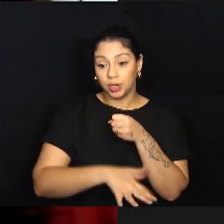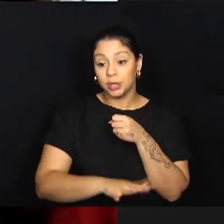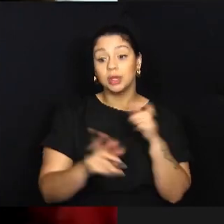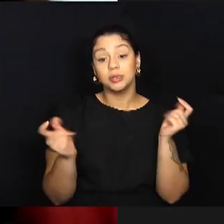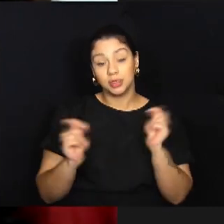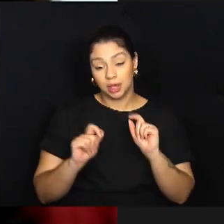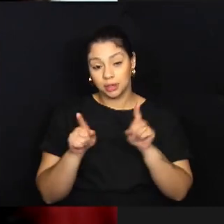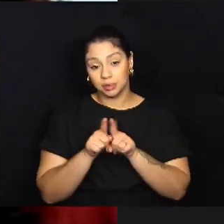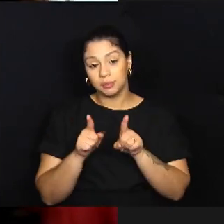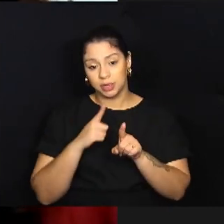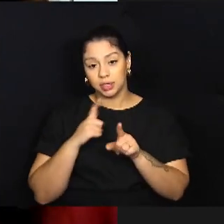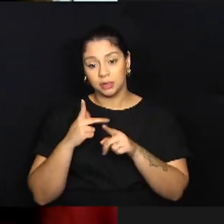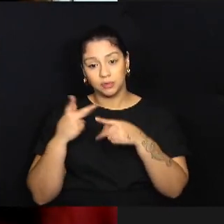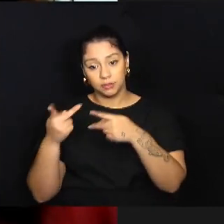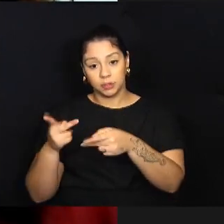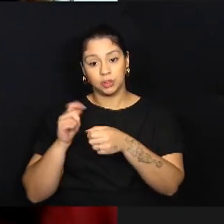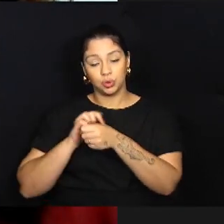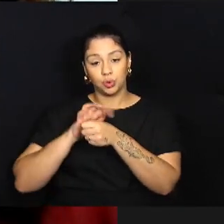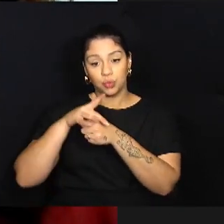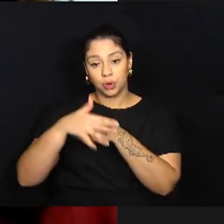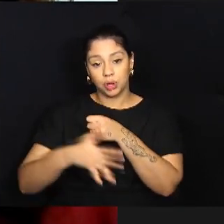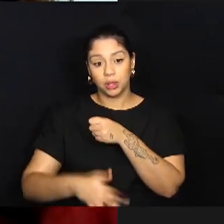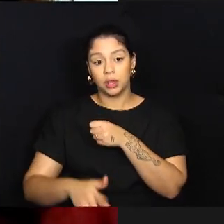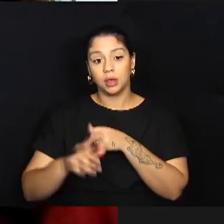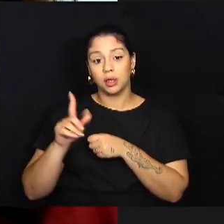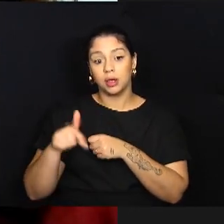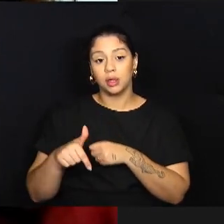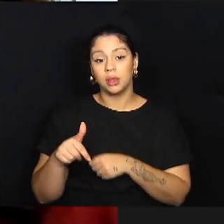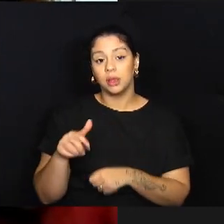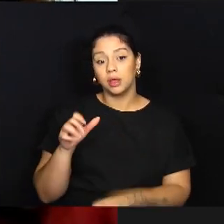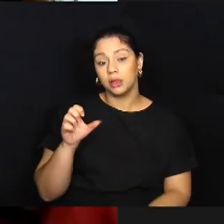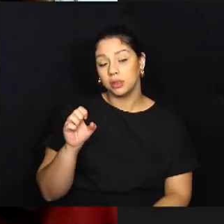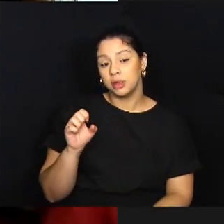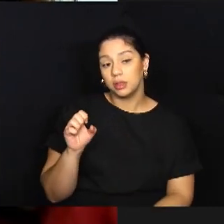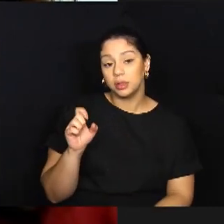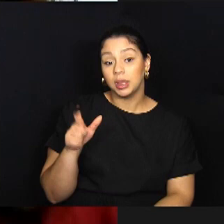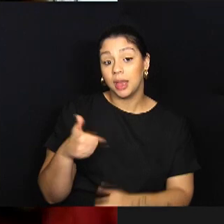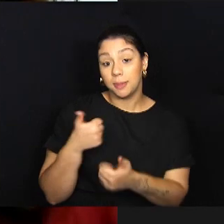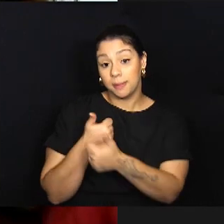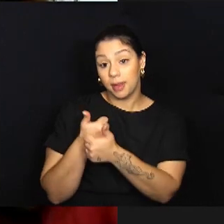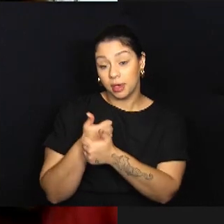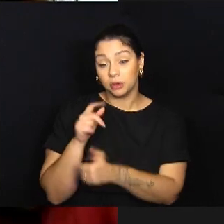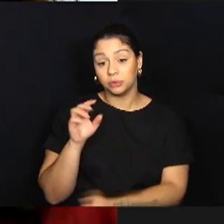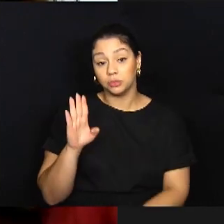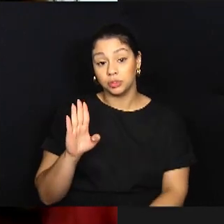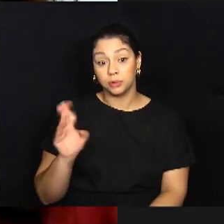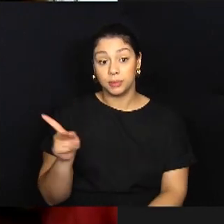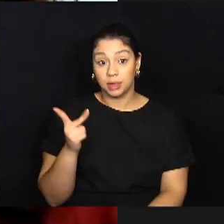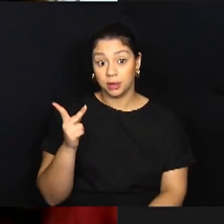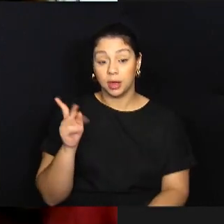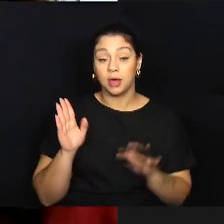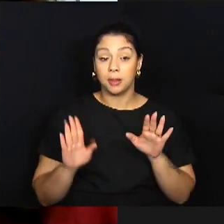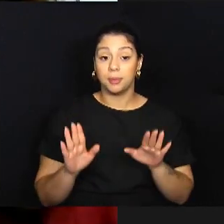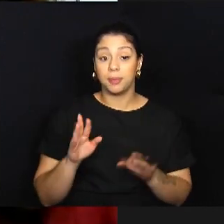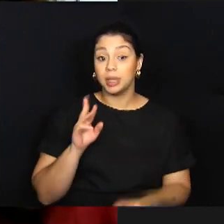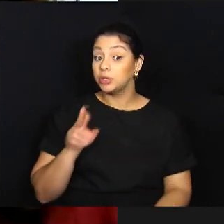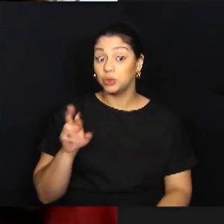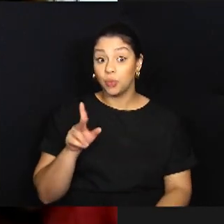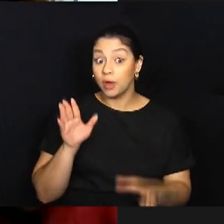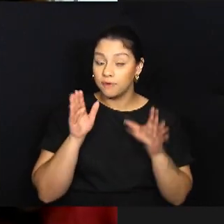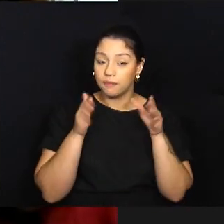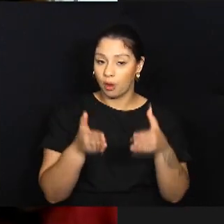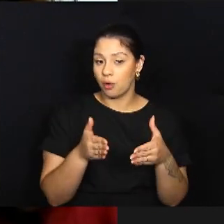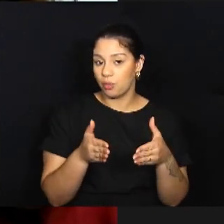gente até visitou uma cachoeira lá no Santuário do Caraça, perto de Belo Horizonte. Mas não está sendo esse nosso foco, a